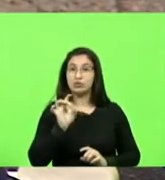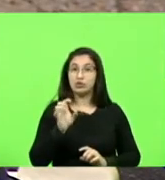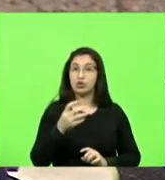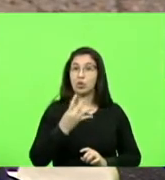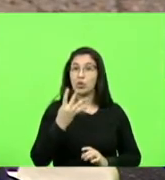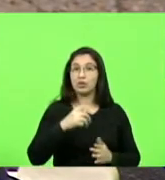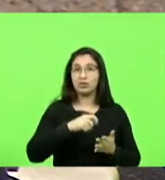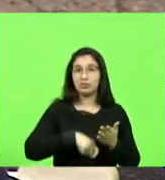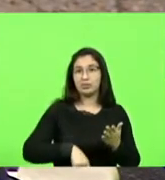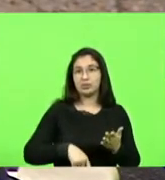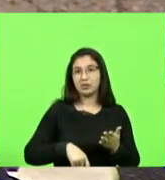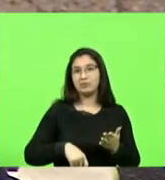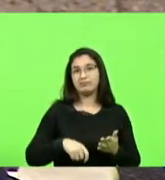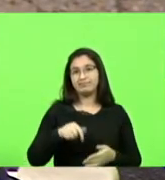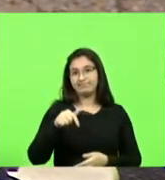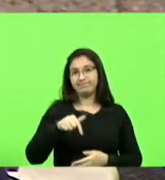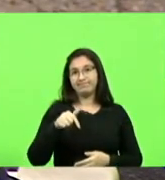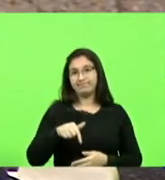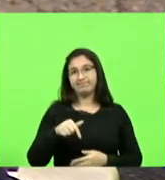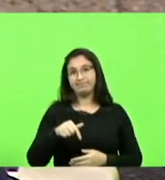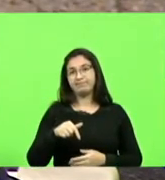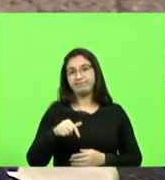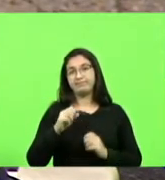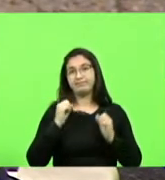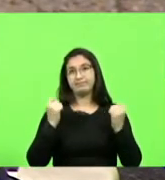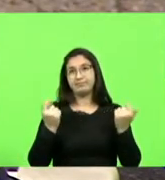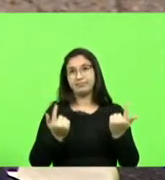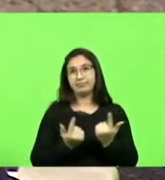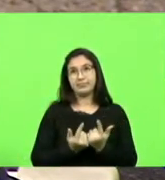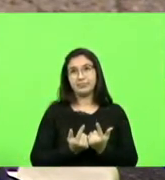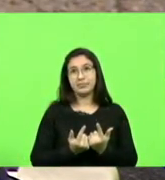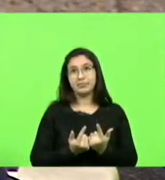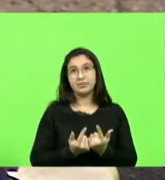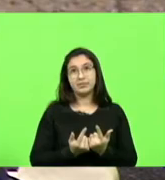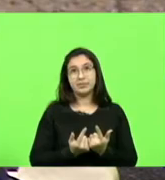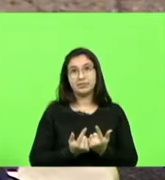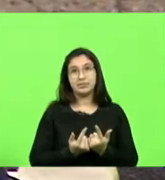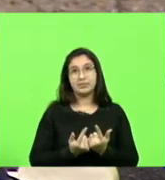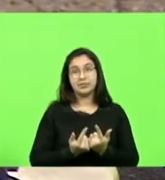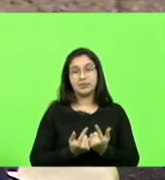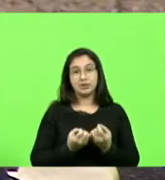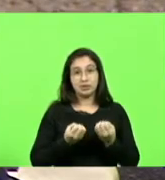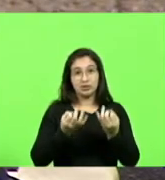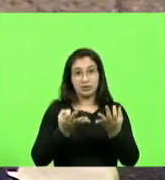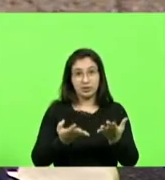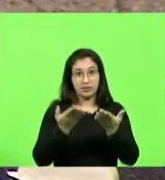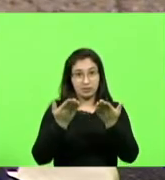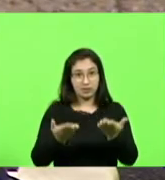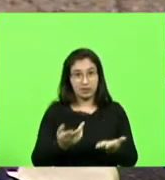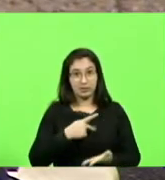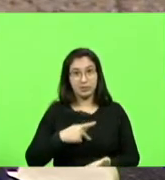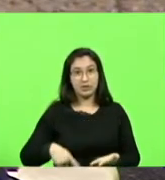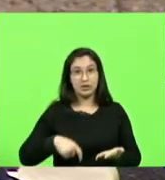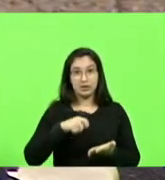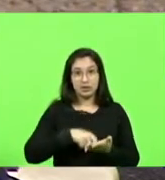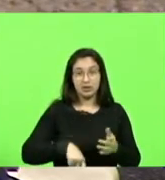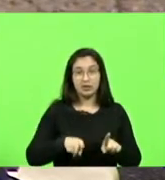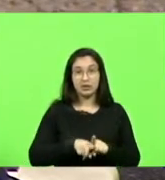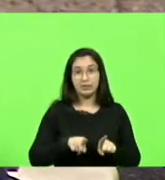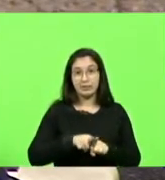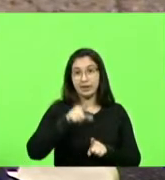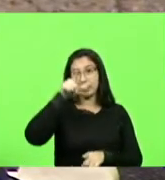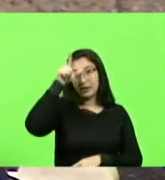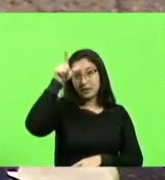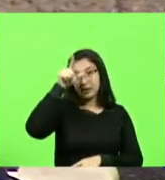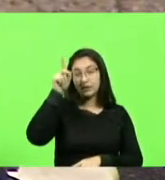deputados assinaram até agora. E vou dar para você, presidente, assinar também. O Sargento Lima, Bruno,